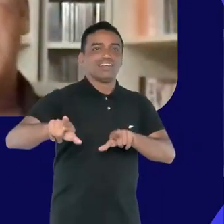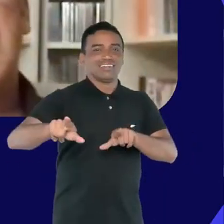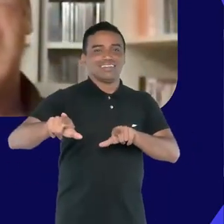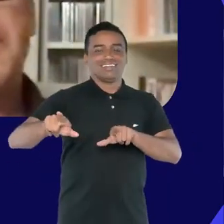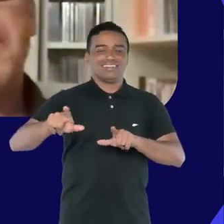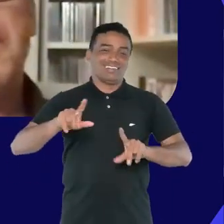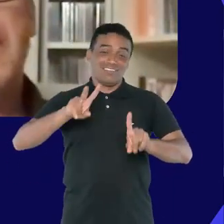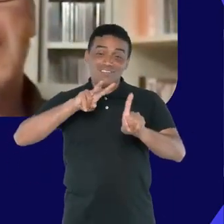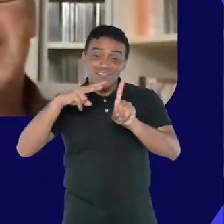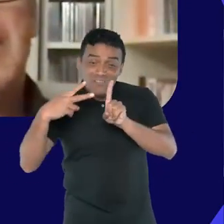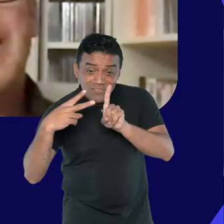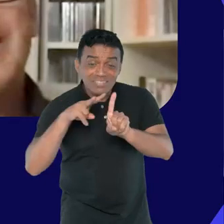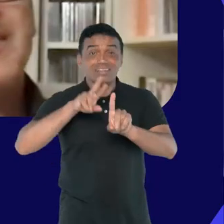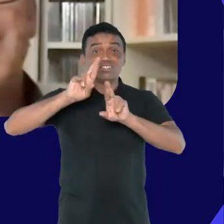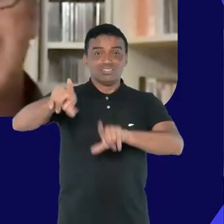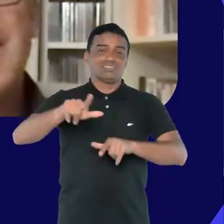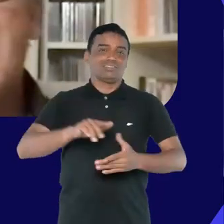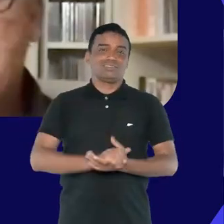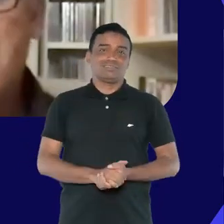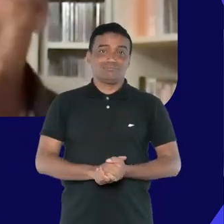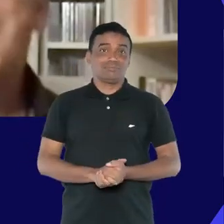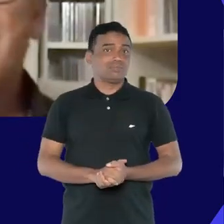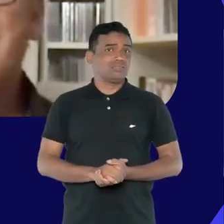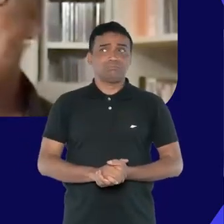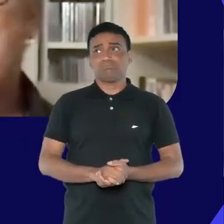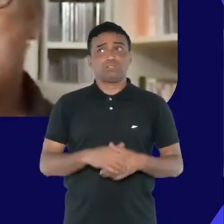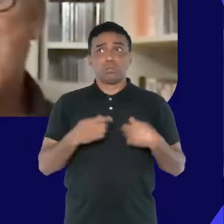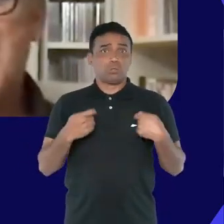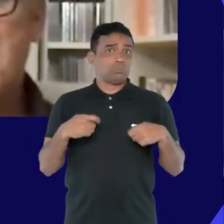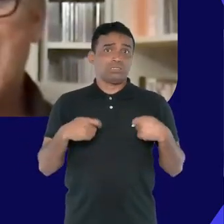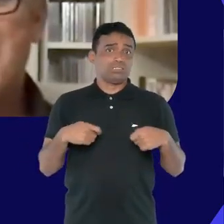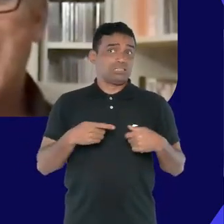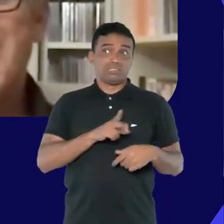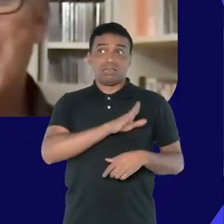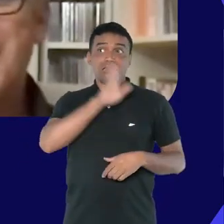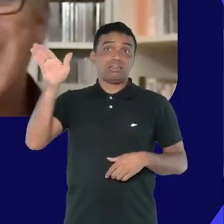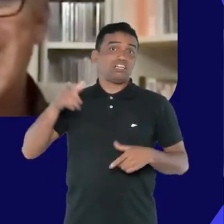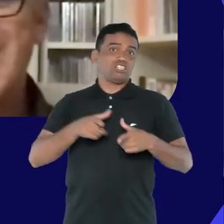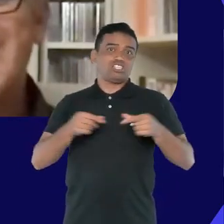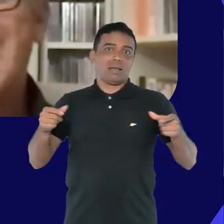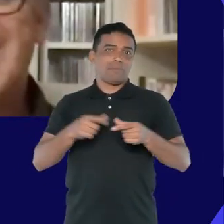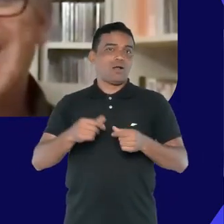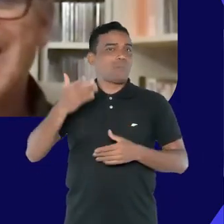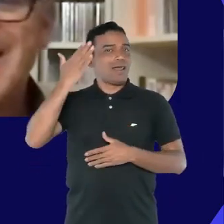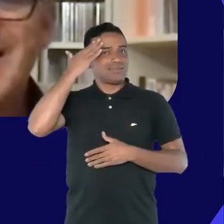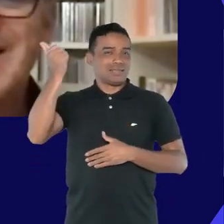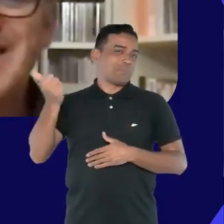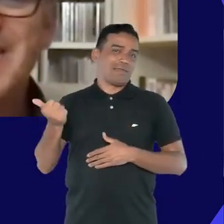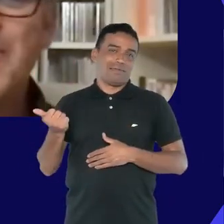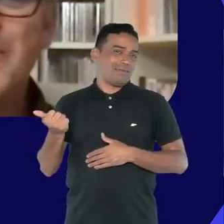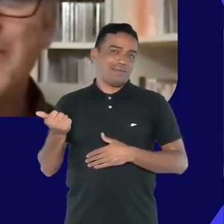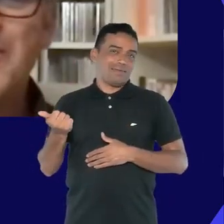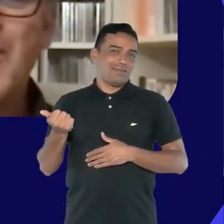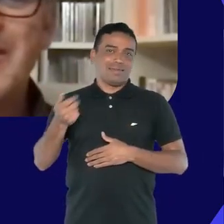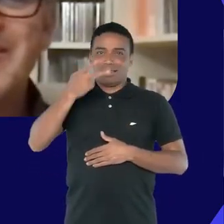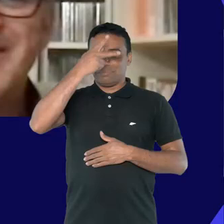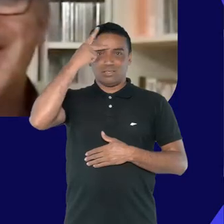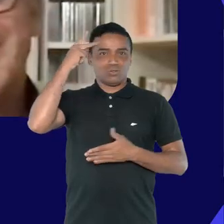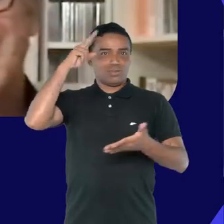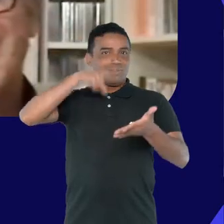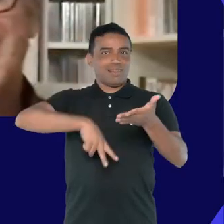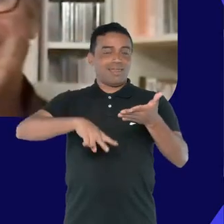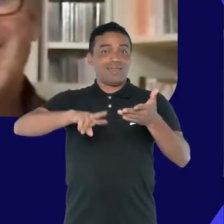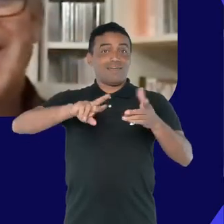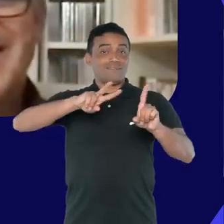Sim. E isso nem é preciso ir ao Japão, não é? Para encontrar quem lê com outros